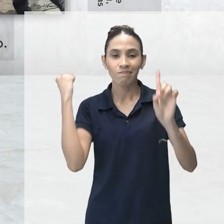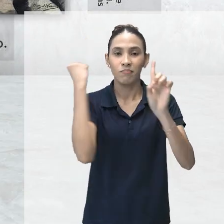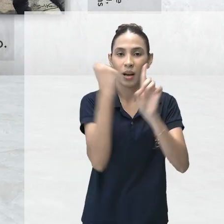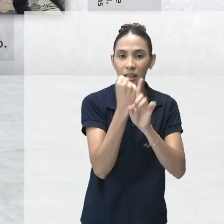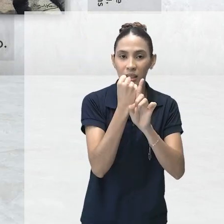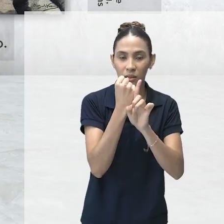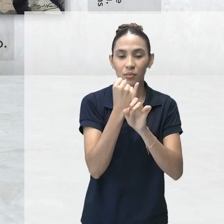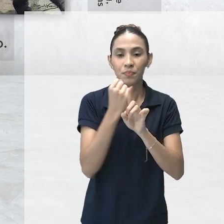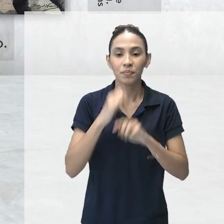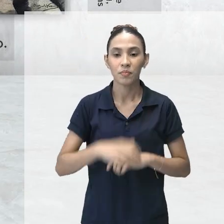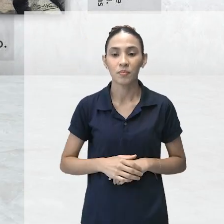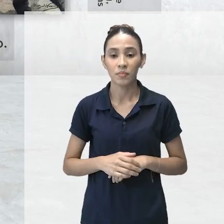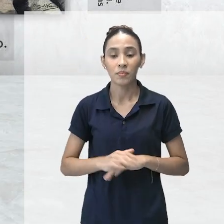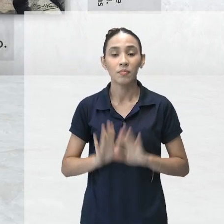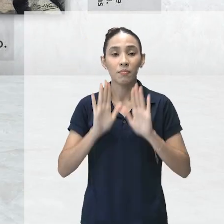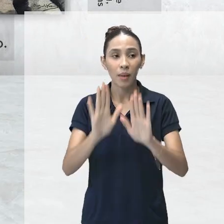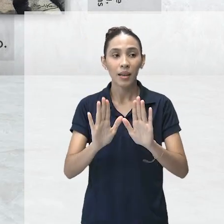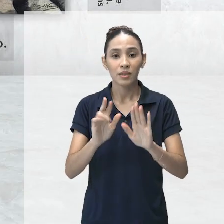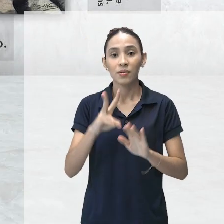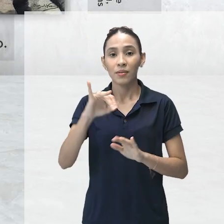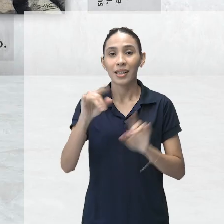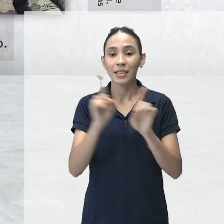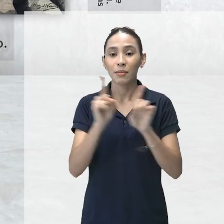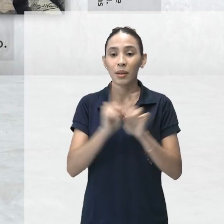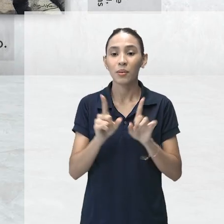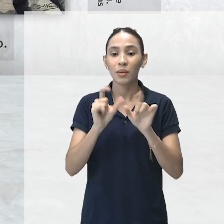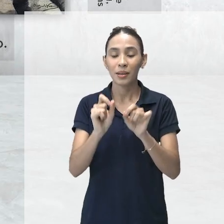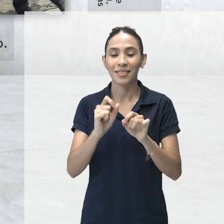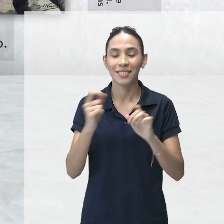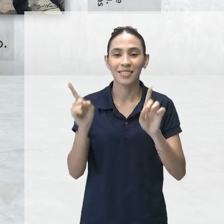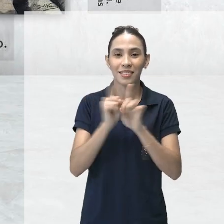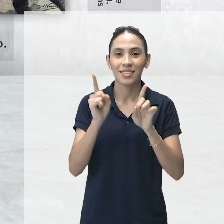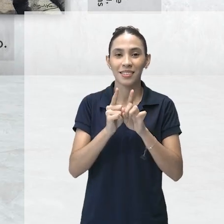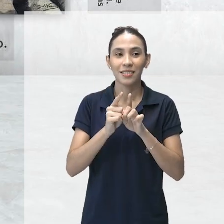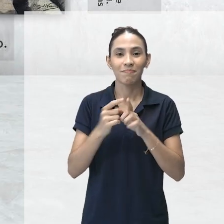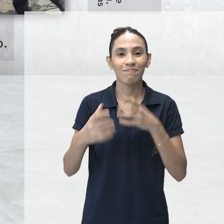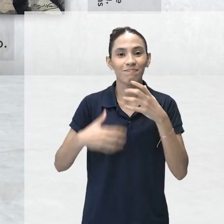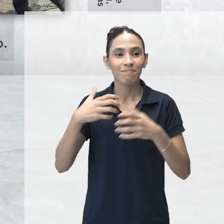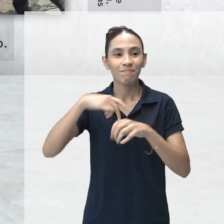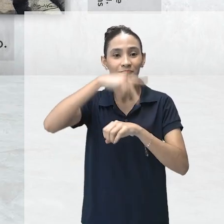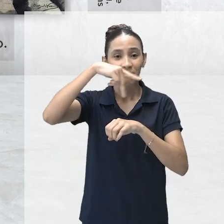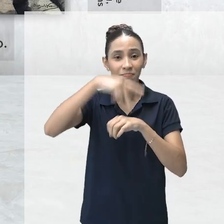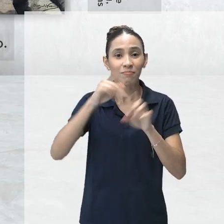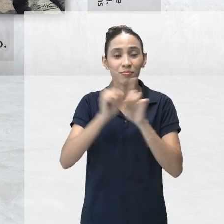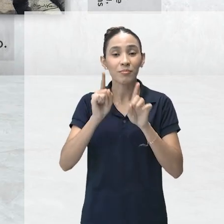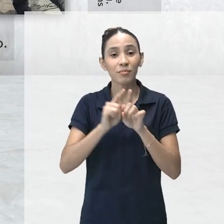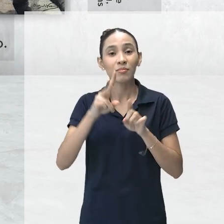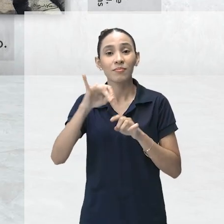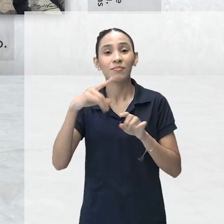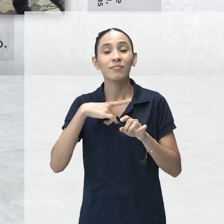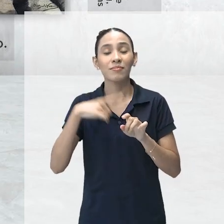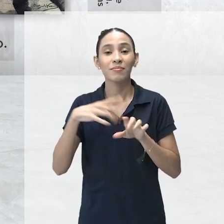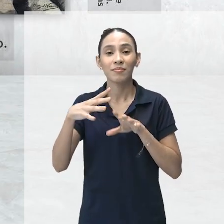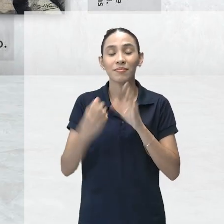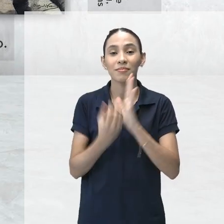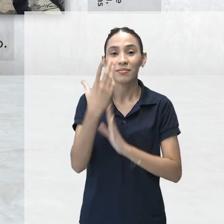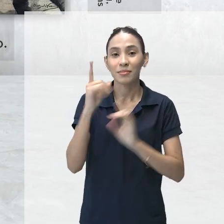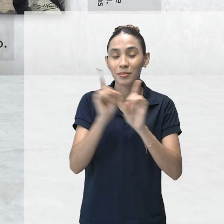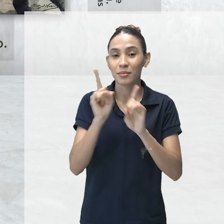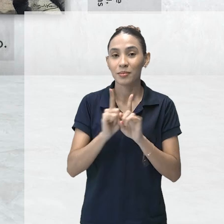matando este herdeiro. Claro que isso vai ser uma comoção internacional e haverá a